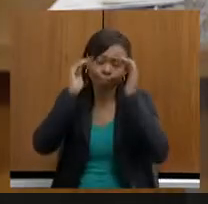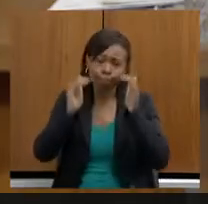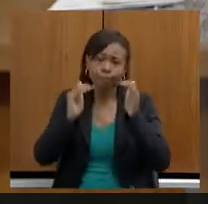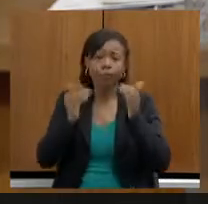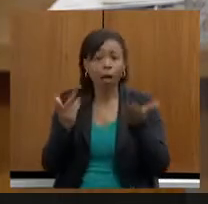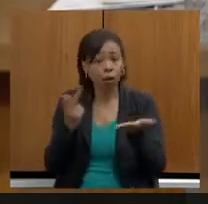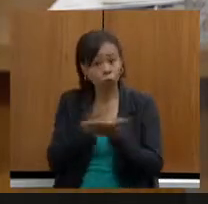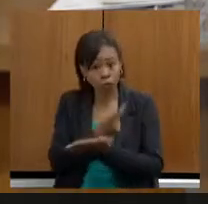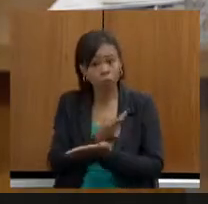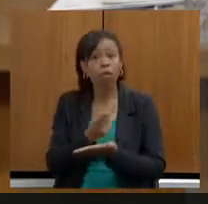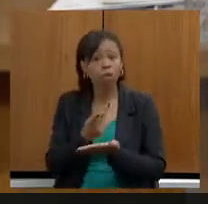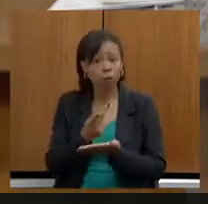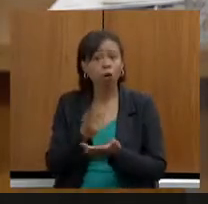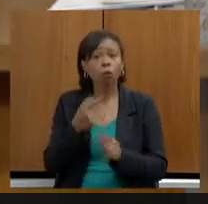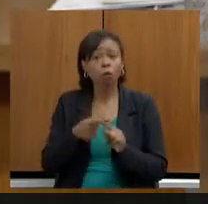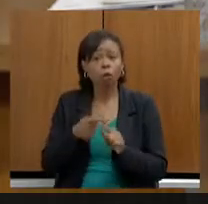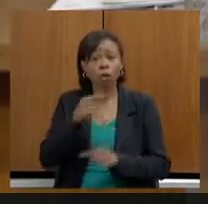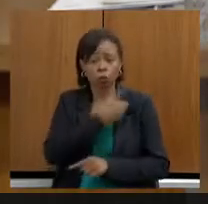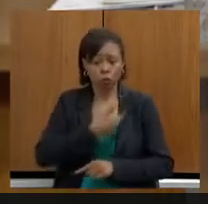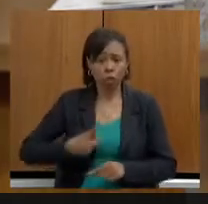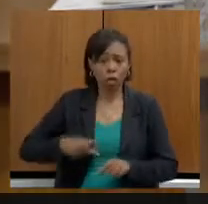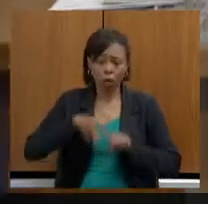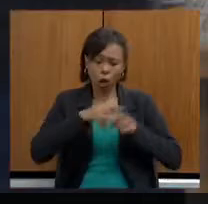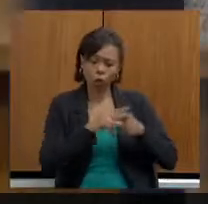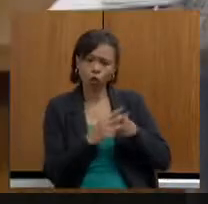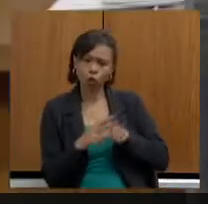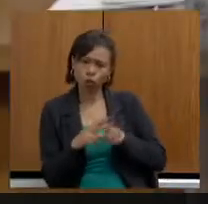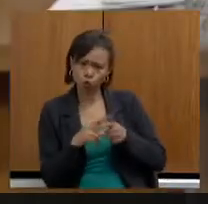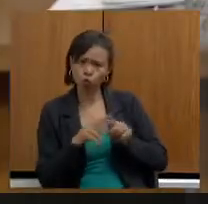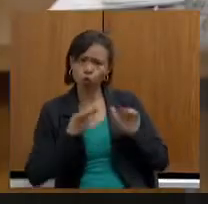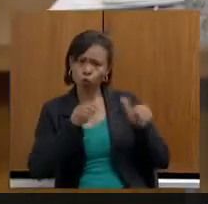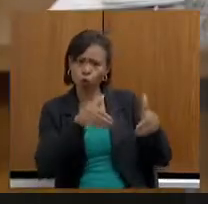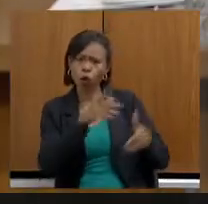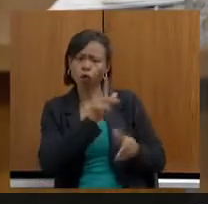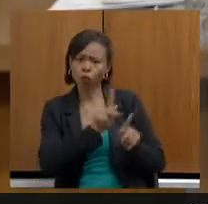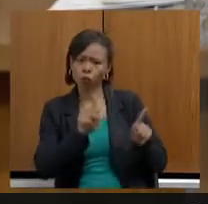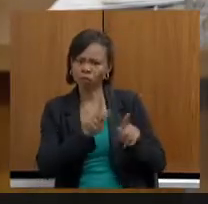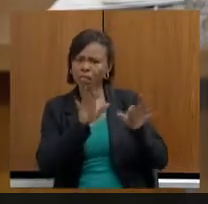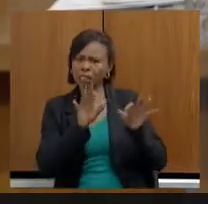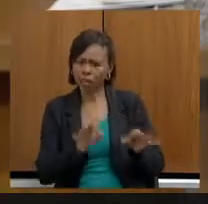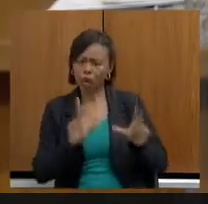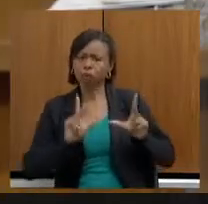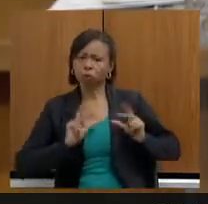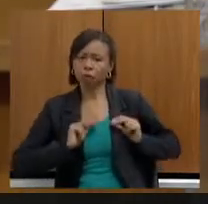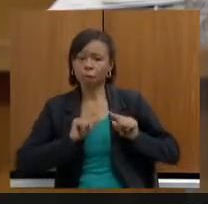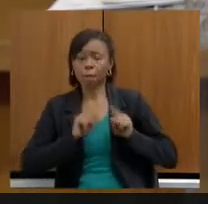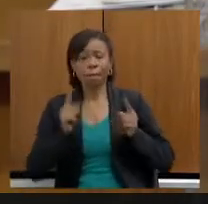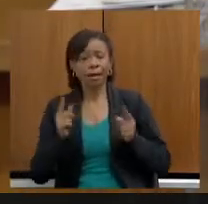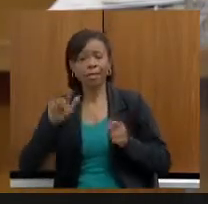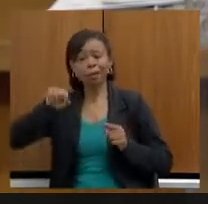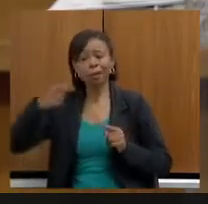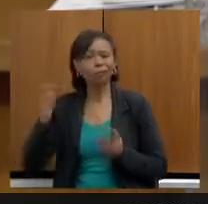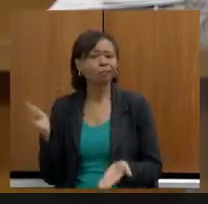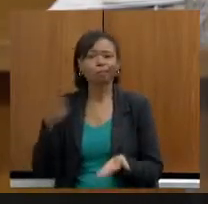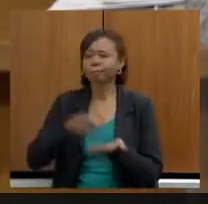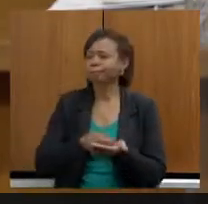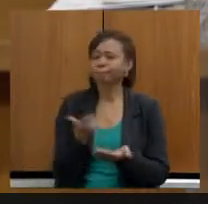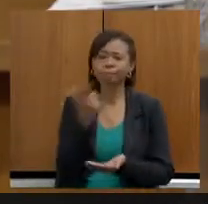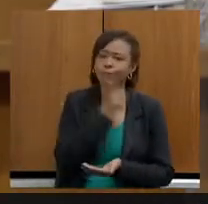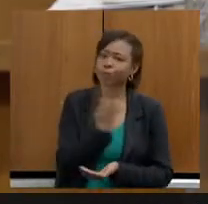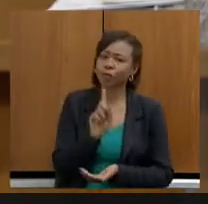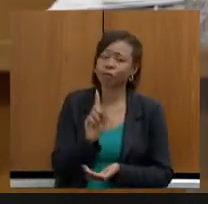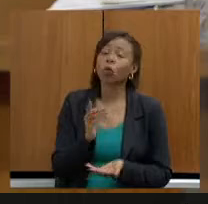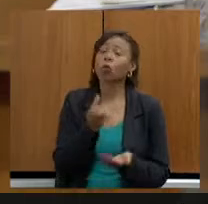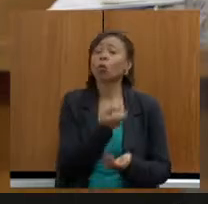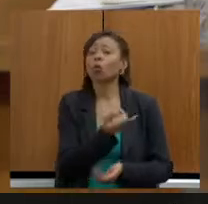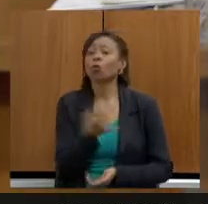viu o Estado fazendo reajuste para os professores é muito merecido mas não conseguindo Honrar depois eu ir e os